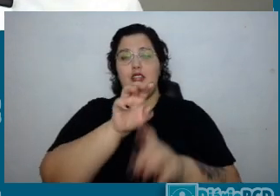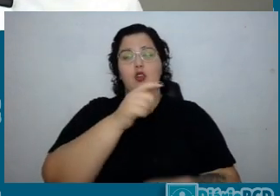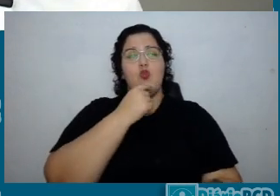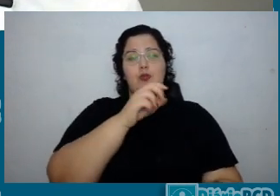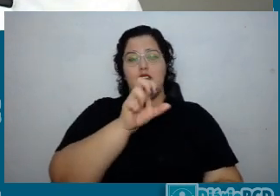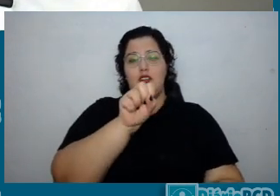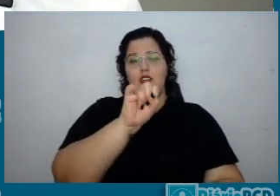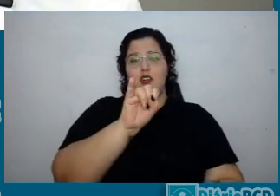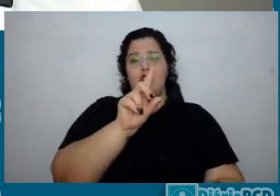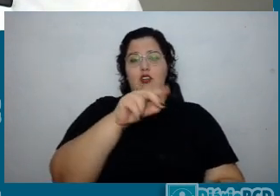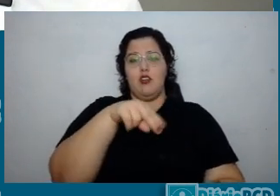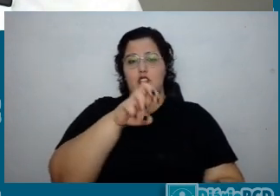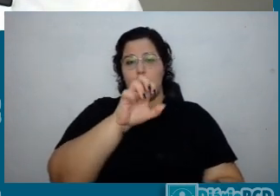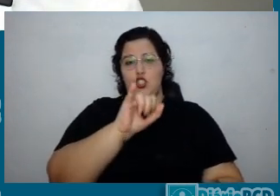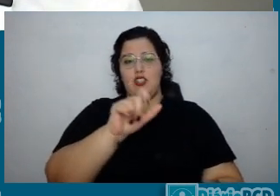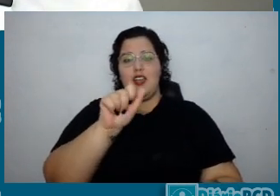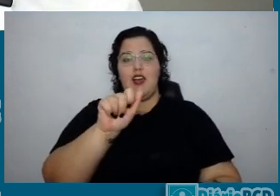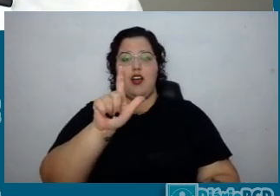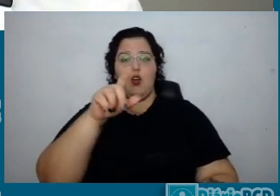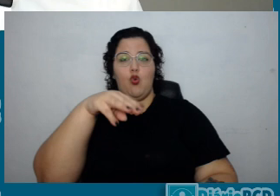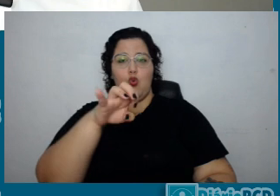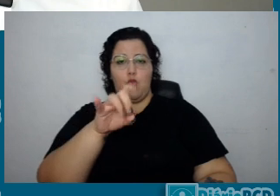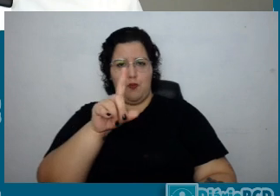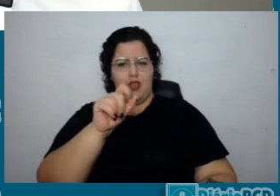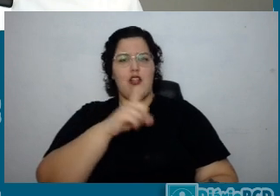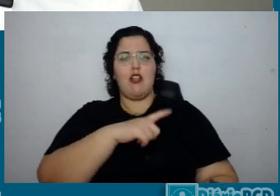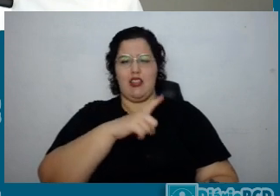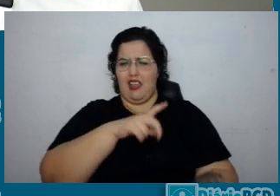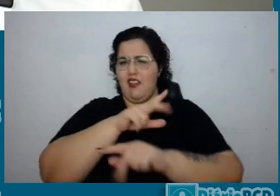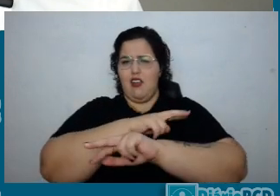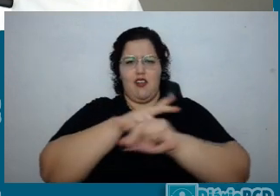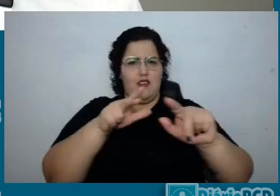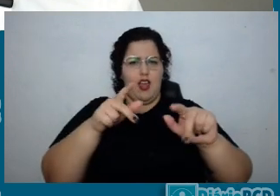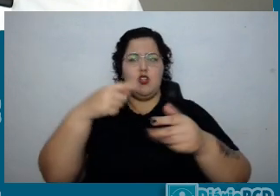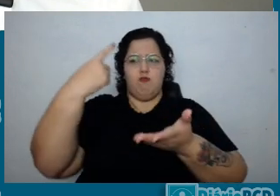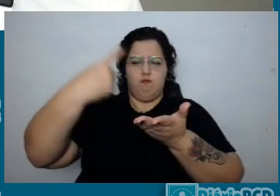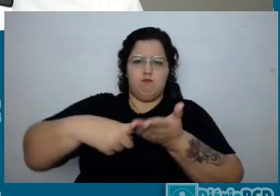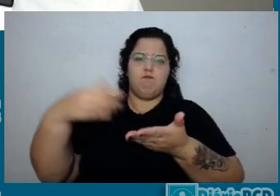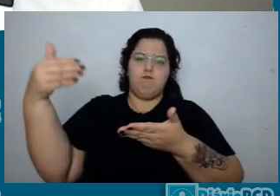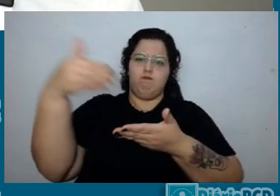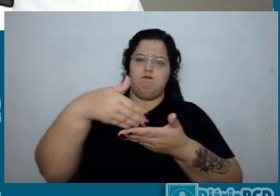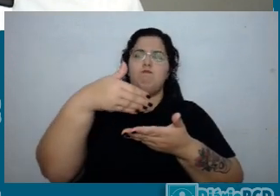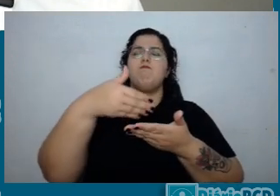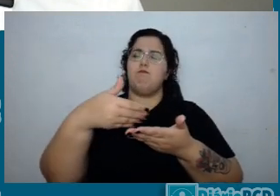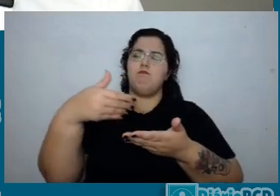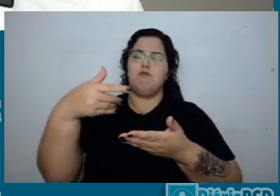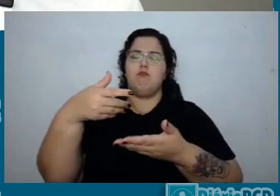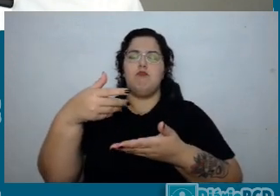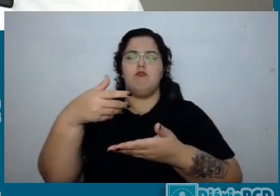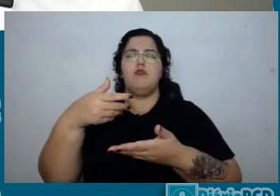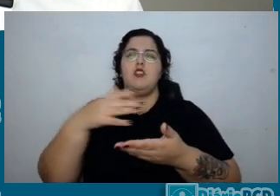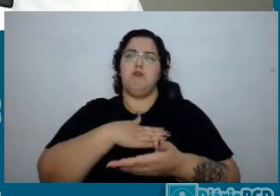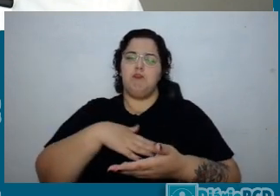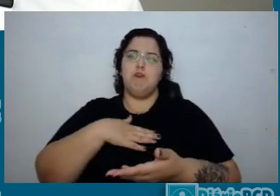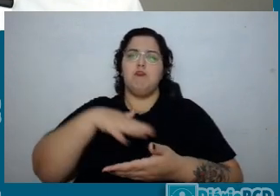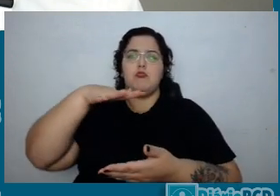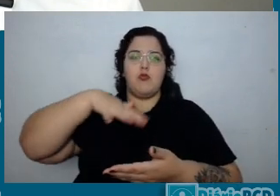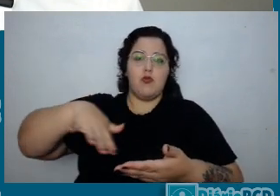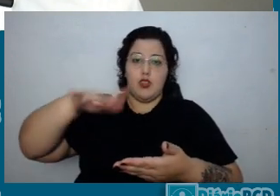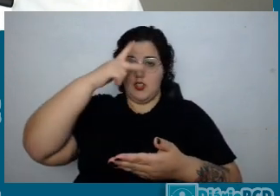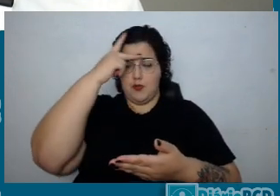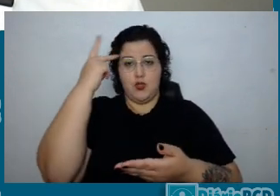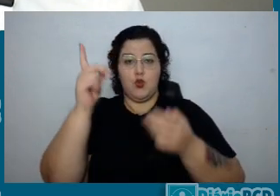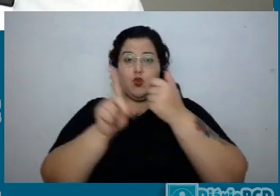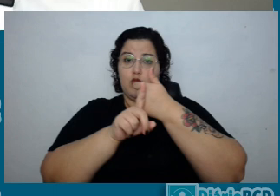Almeida muito mobilizado com a agenda. É um momento bastante importante, e é importante que a sociedade